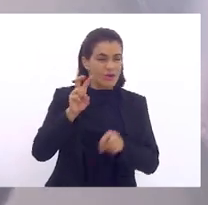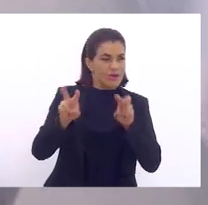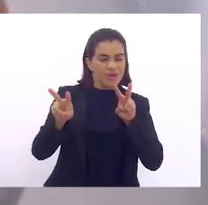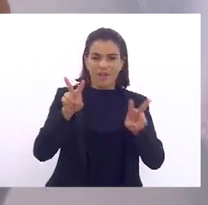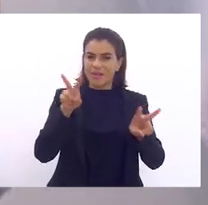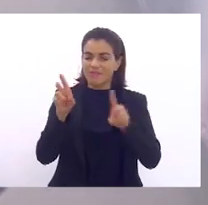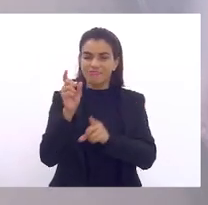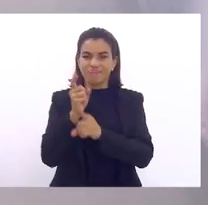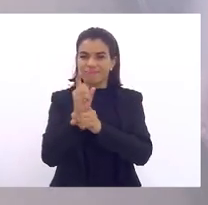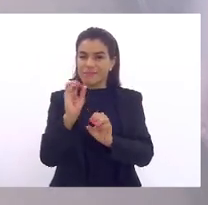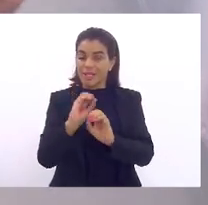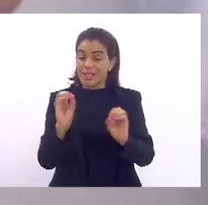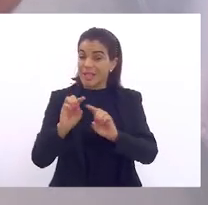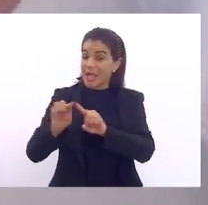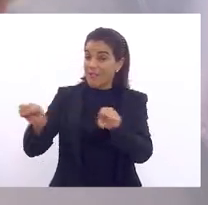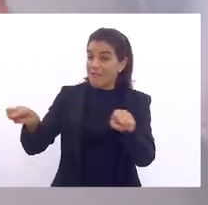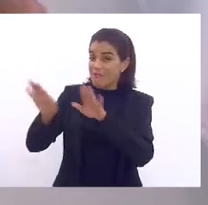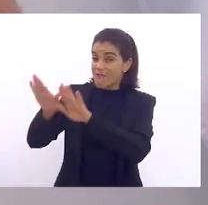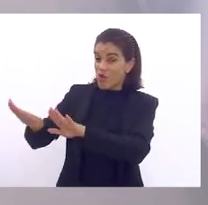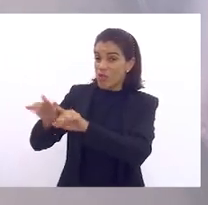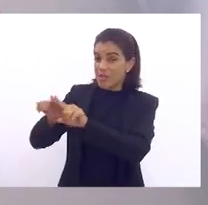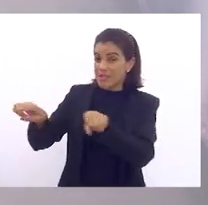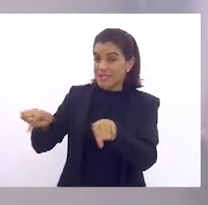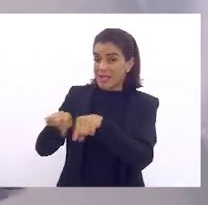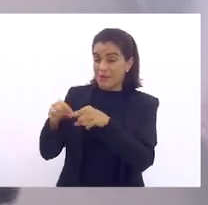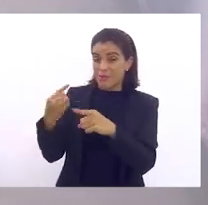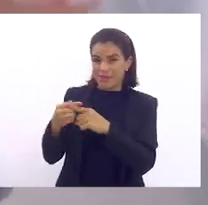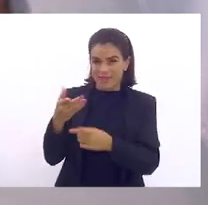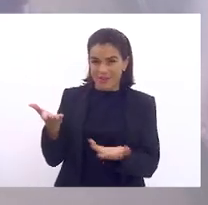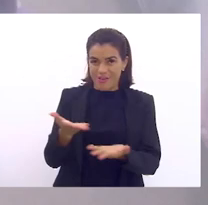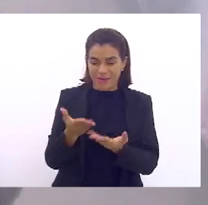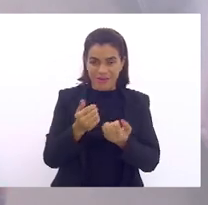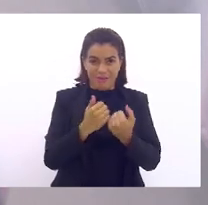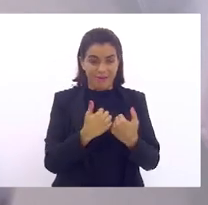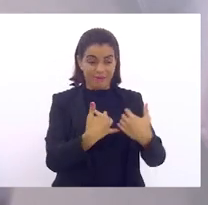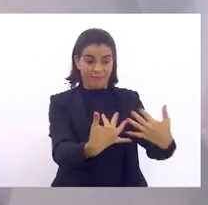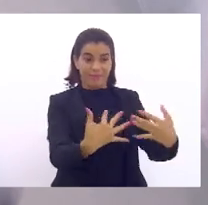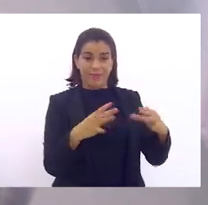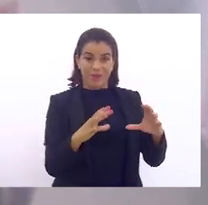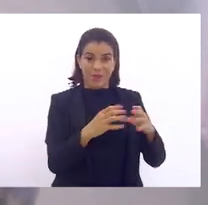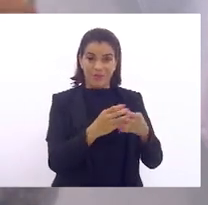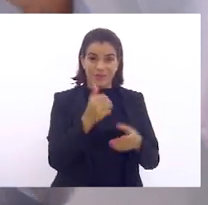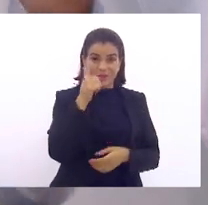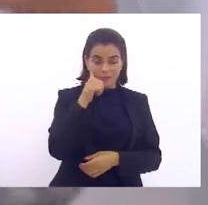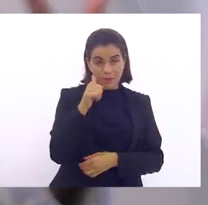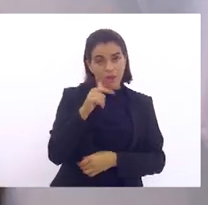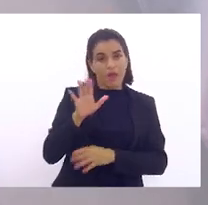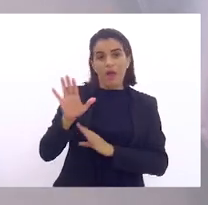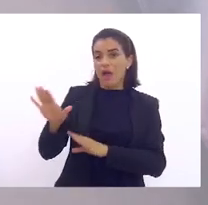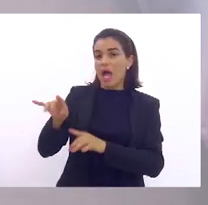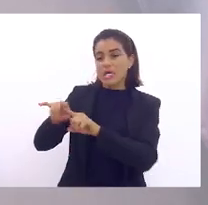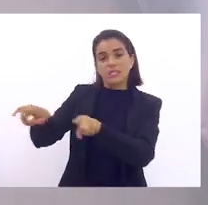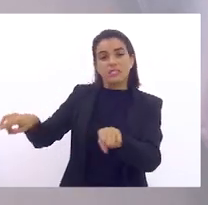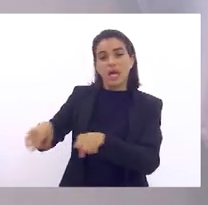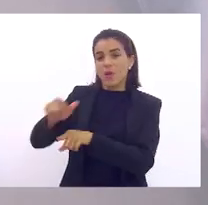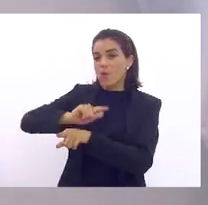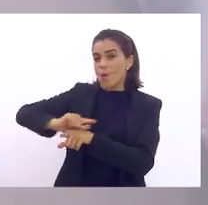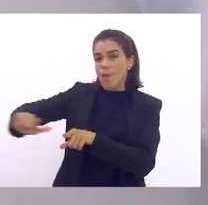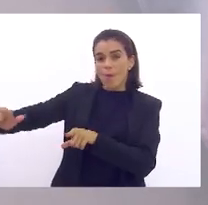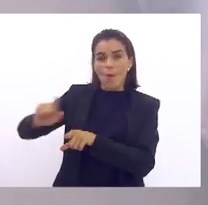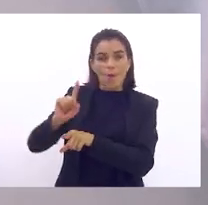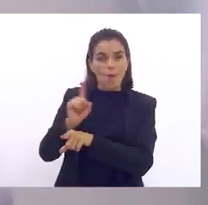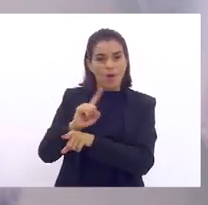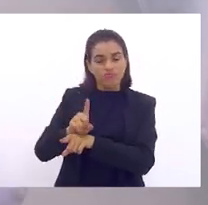duas que estão na sala porque a gente mesmo fazendo a audiência pública sobre a comissão da mulher a gente não deixa a sala